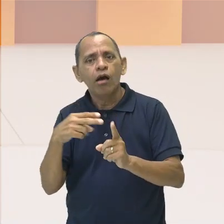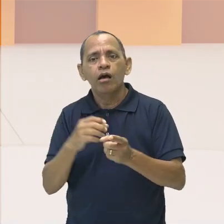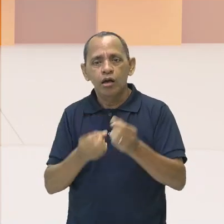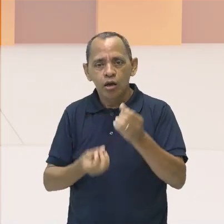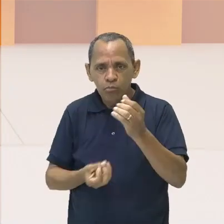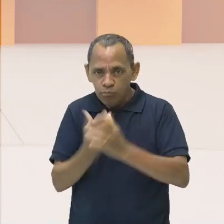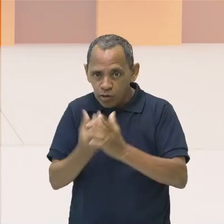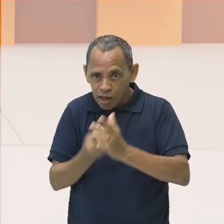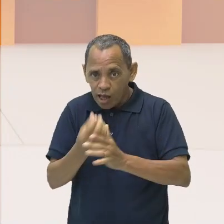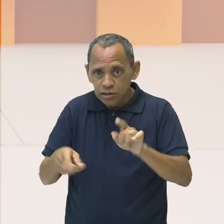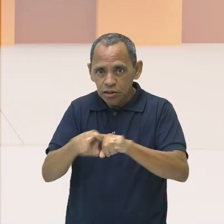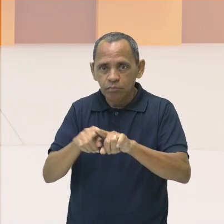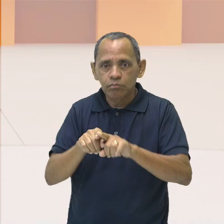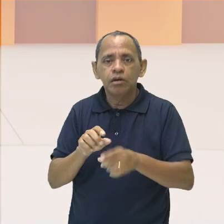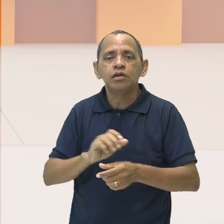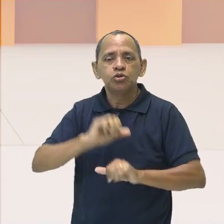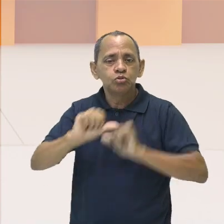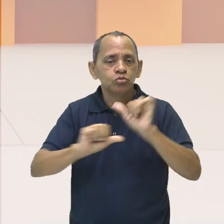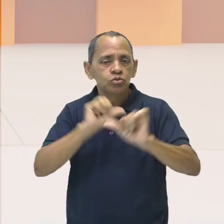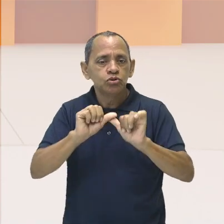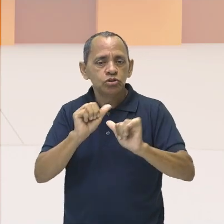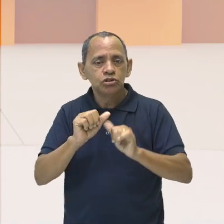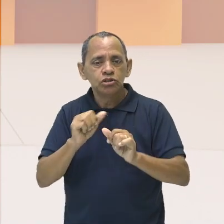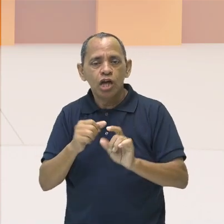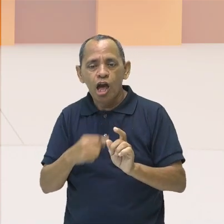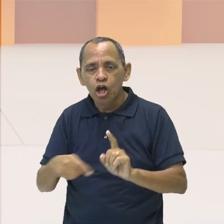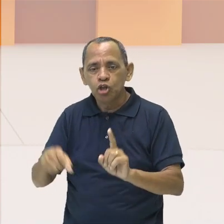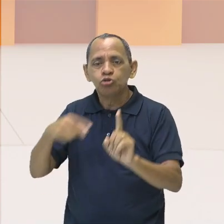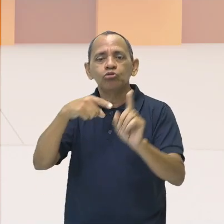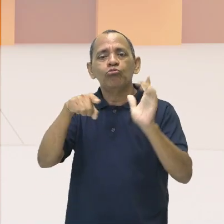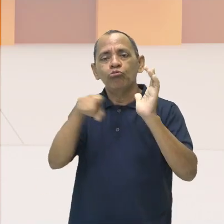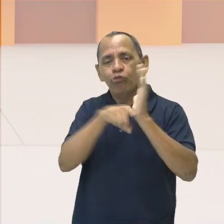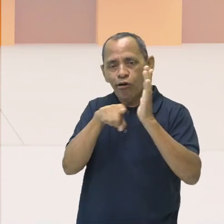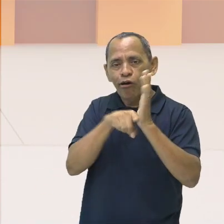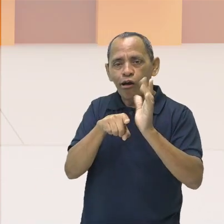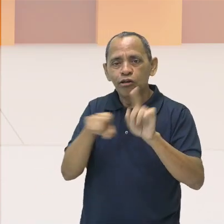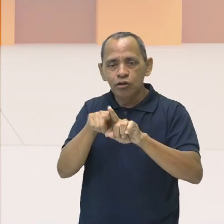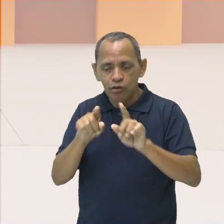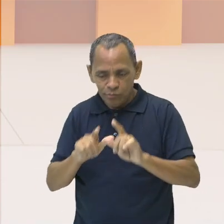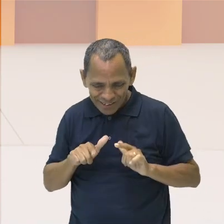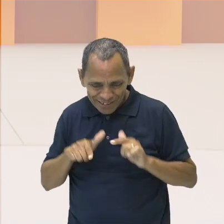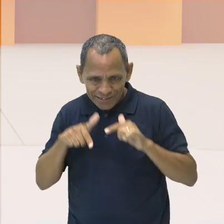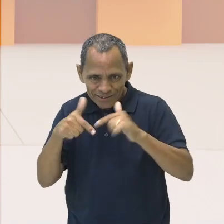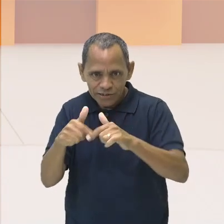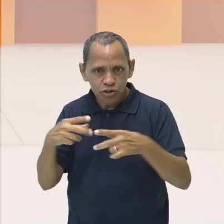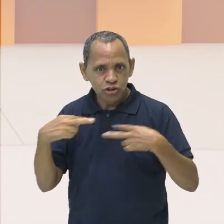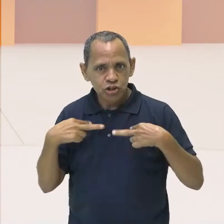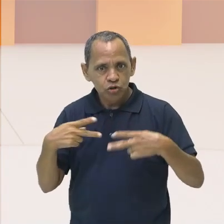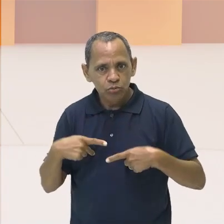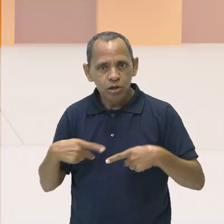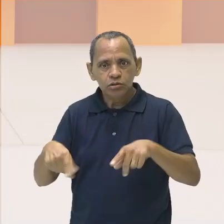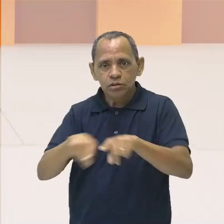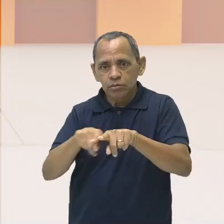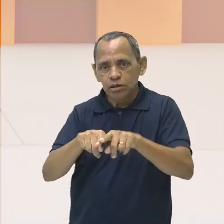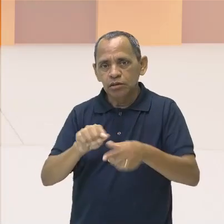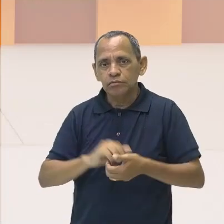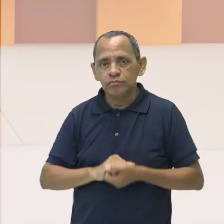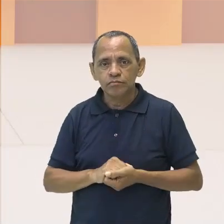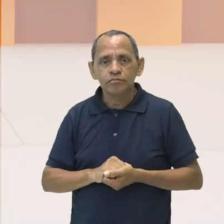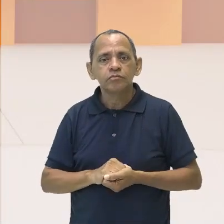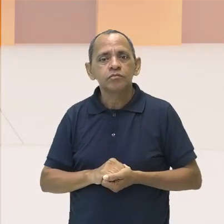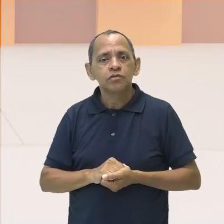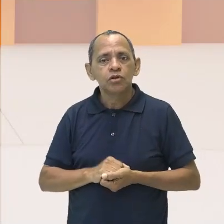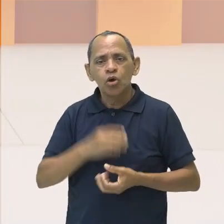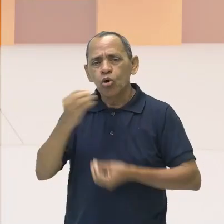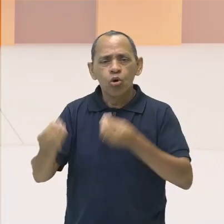são transformados negativamente pela ação externa. E quando se fala de ação externa, a gente tem que falar sobre